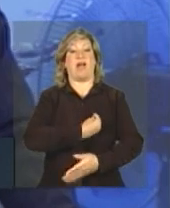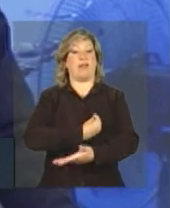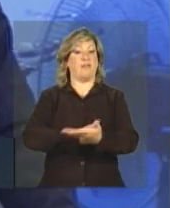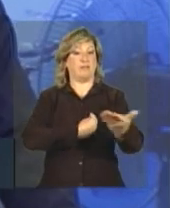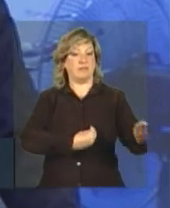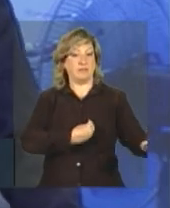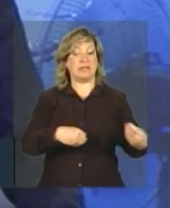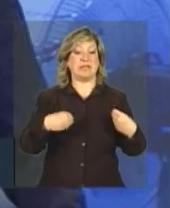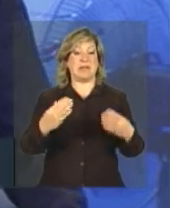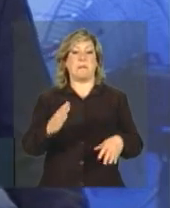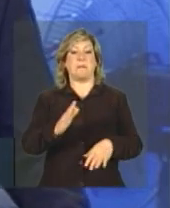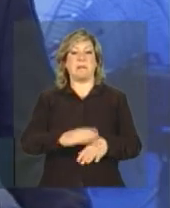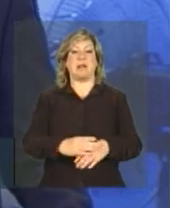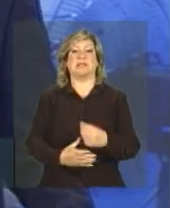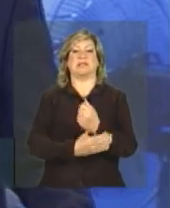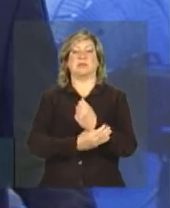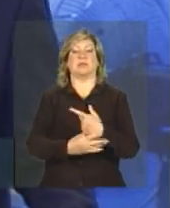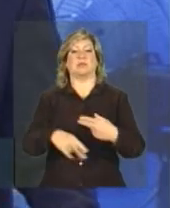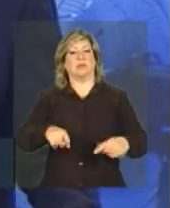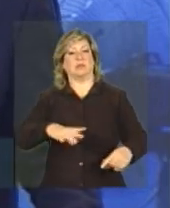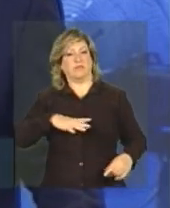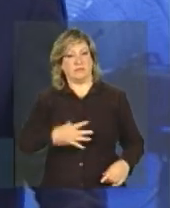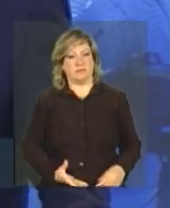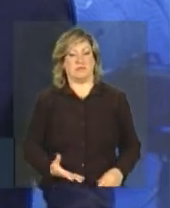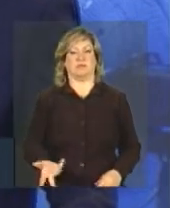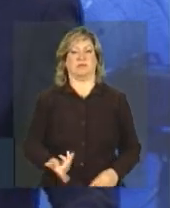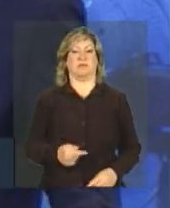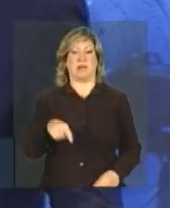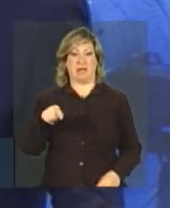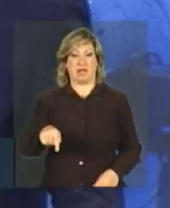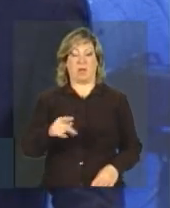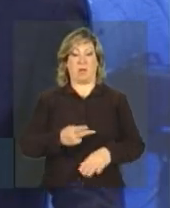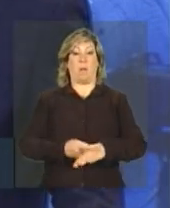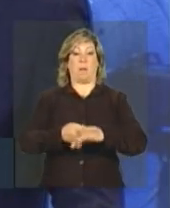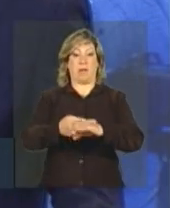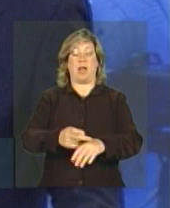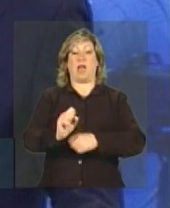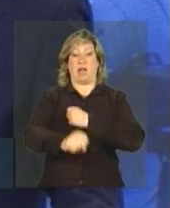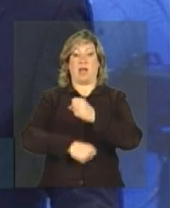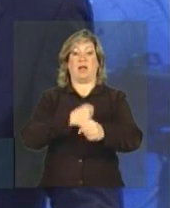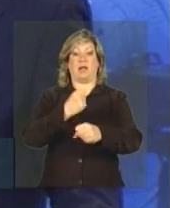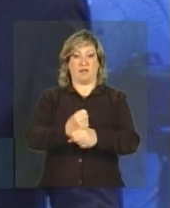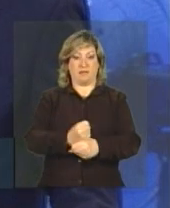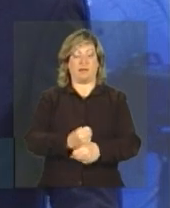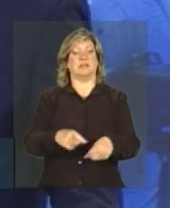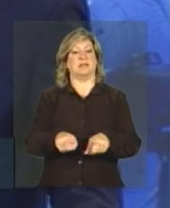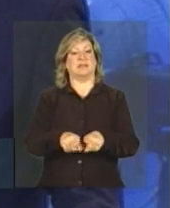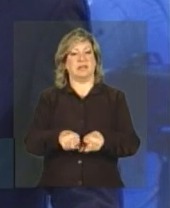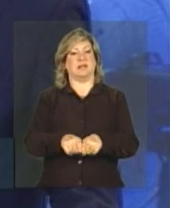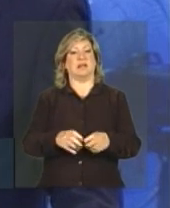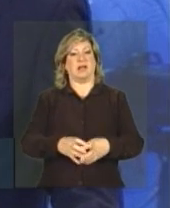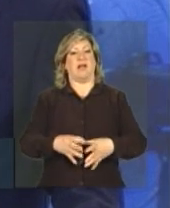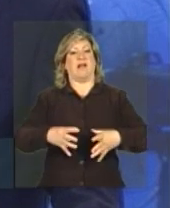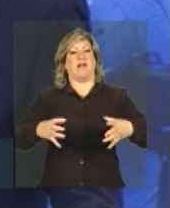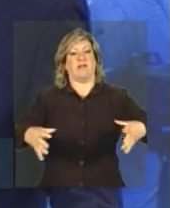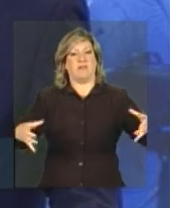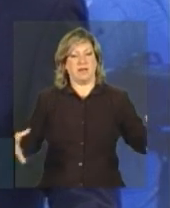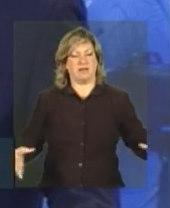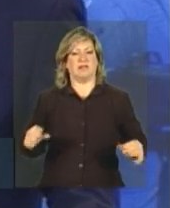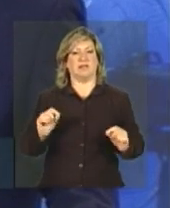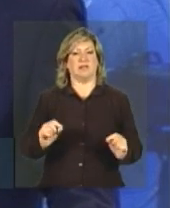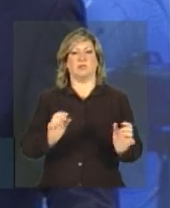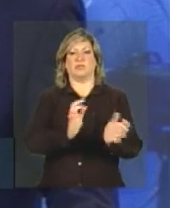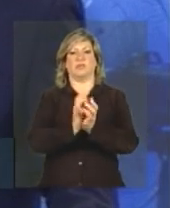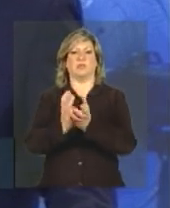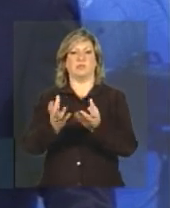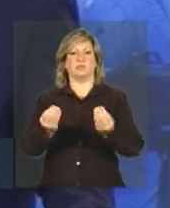dar mais segurança a esse grande desafio. O prêmio do ano que vem avança também numa agenda muito importante para o Brasil,